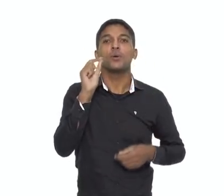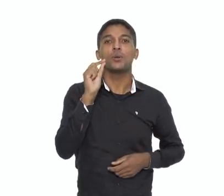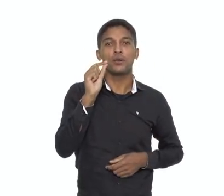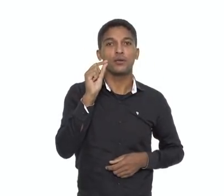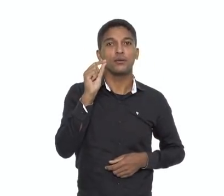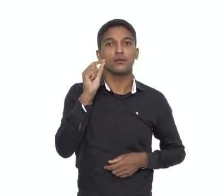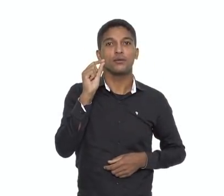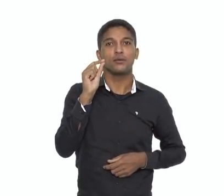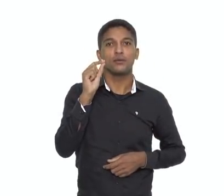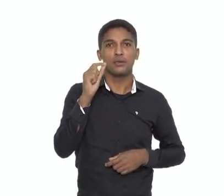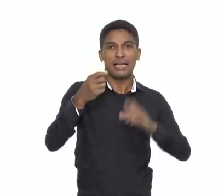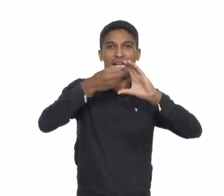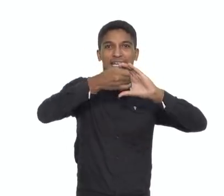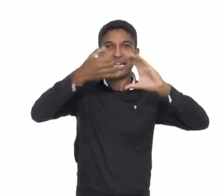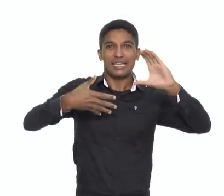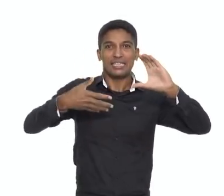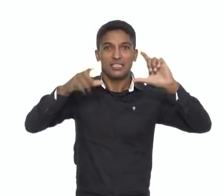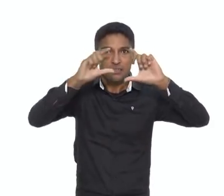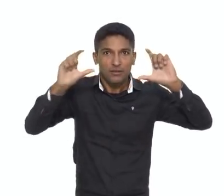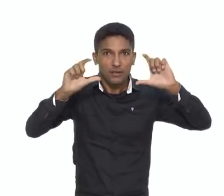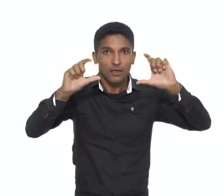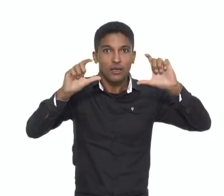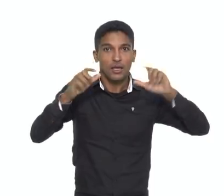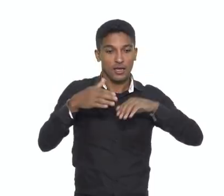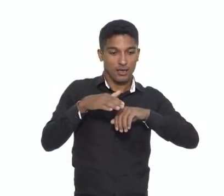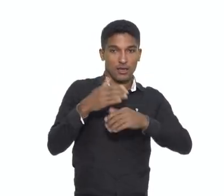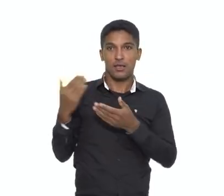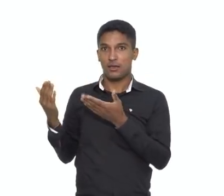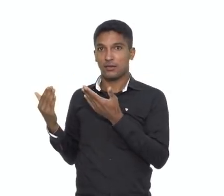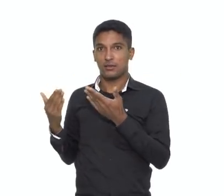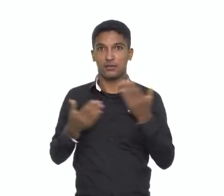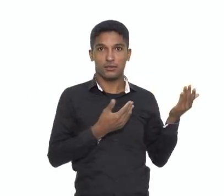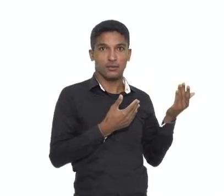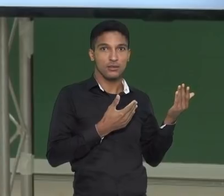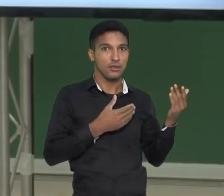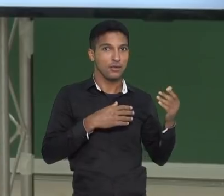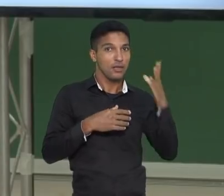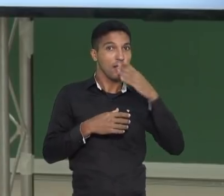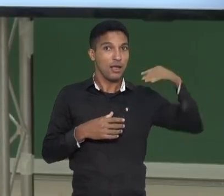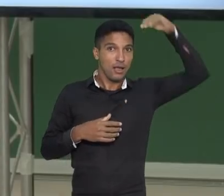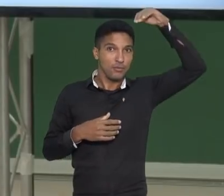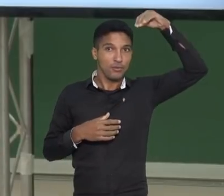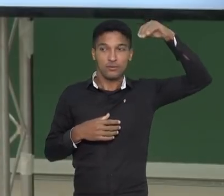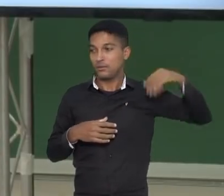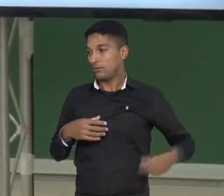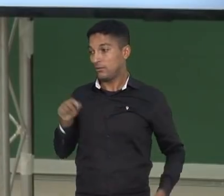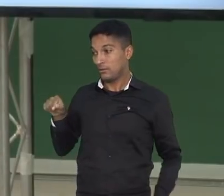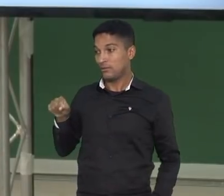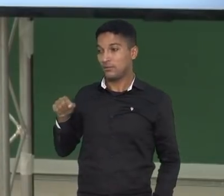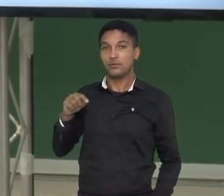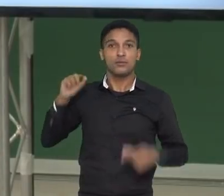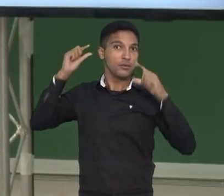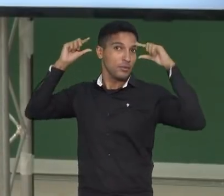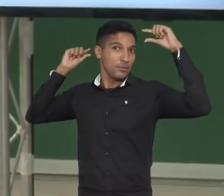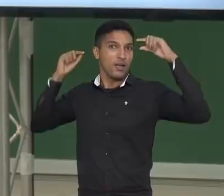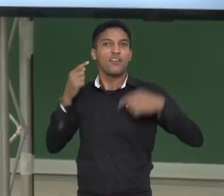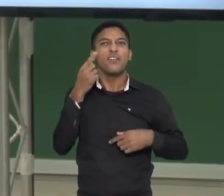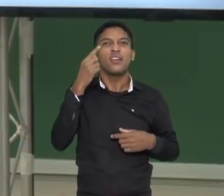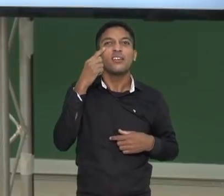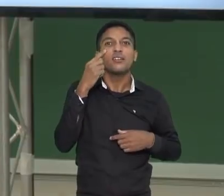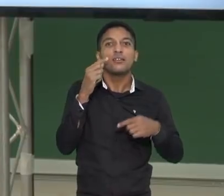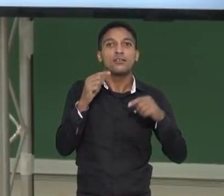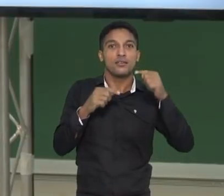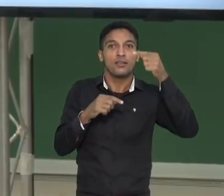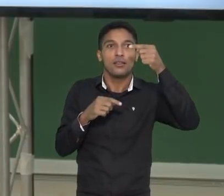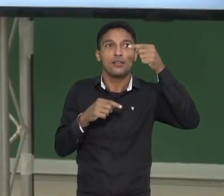uma, da conversa, do diálogo ali entre o príncipe e a raposa. Então, o travessão